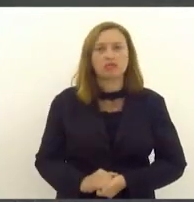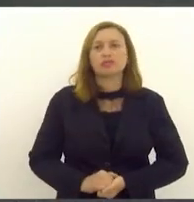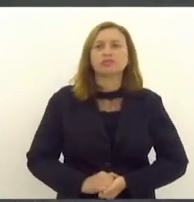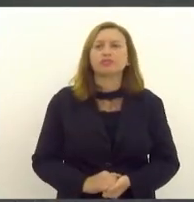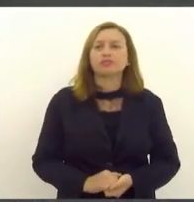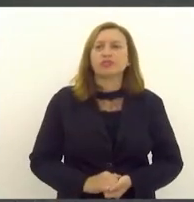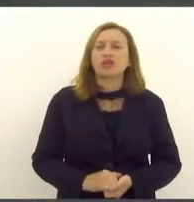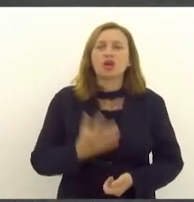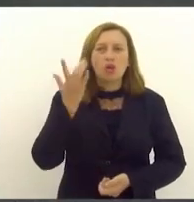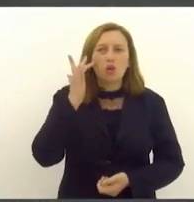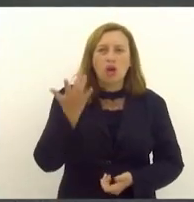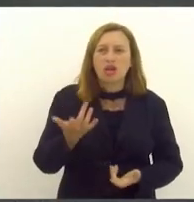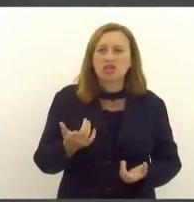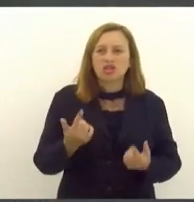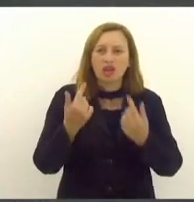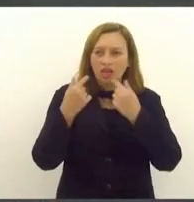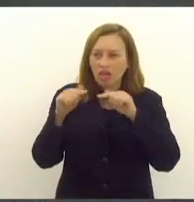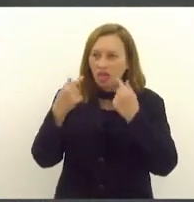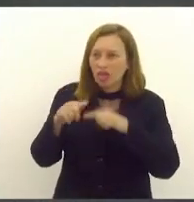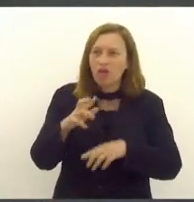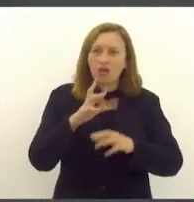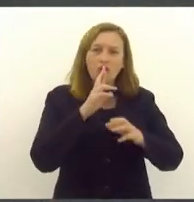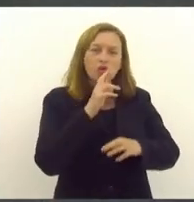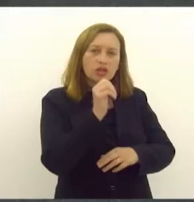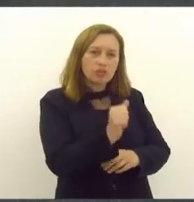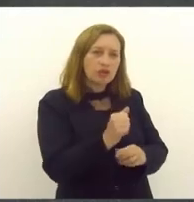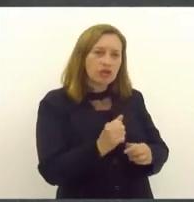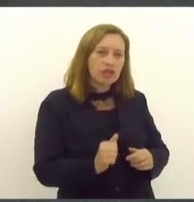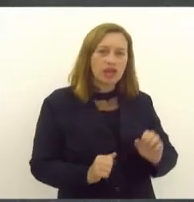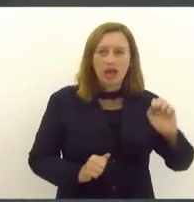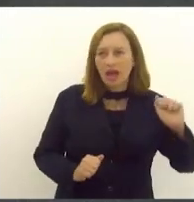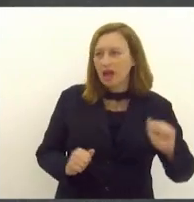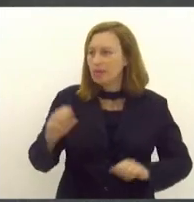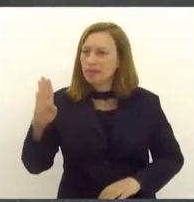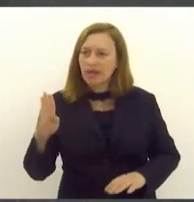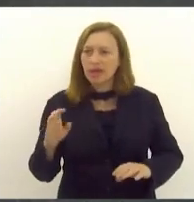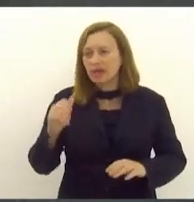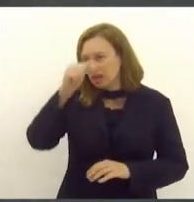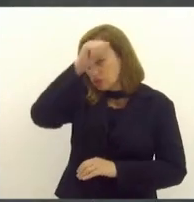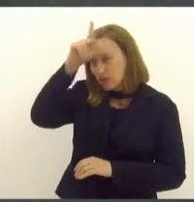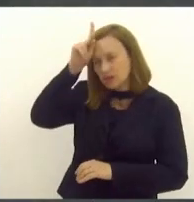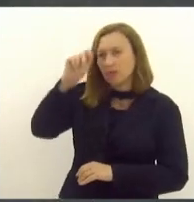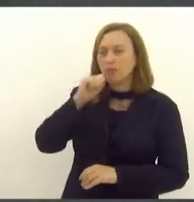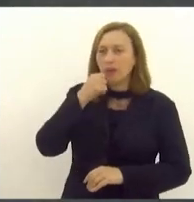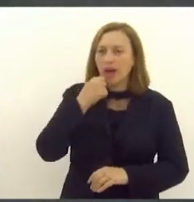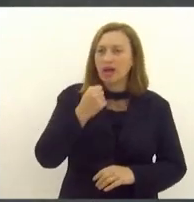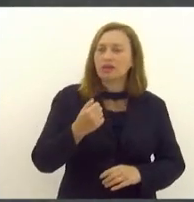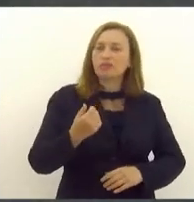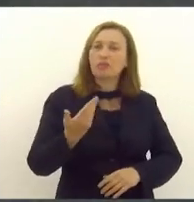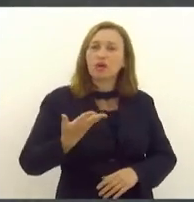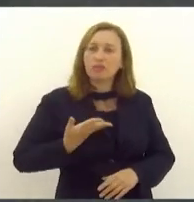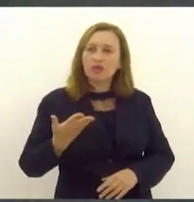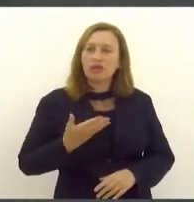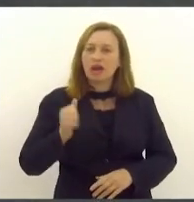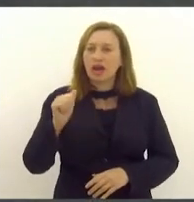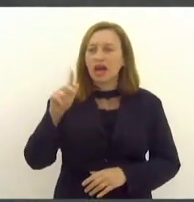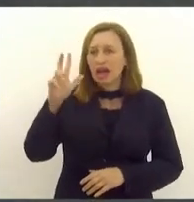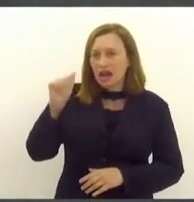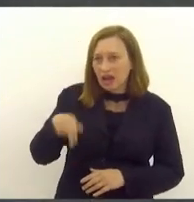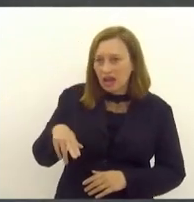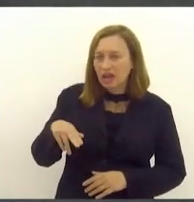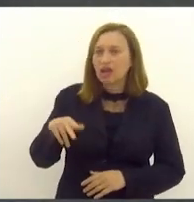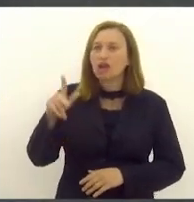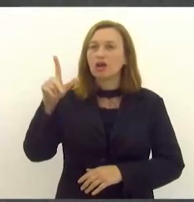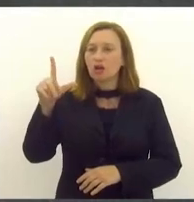parte do jogo da crítica né O Rodrigo é isso é aquilo Eduardo Paes o meu colega Alan Lopes ali fez isso também o Jorge